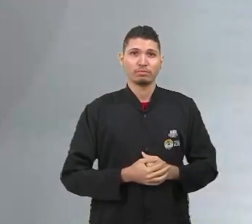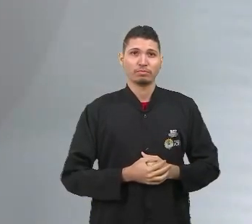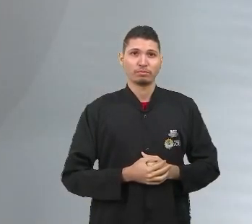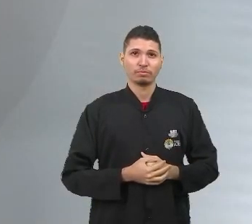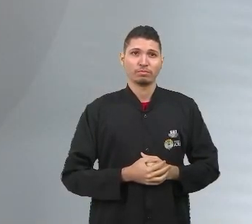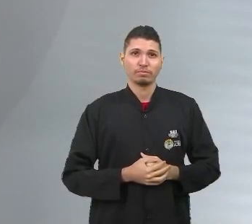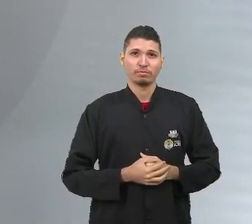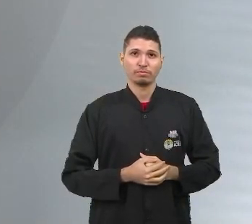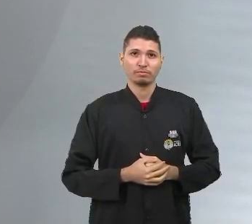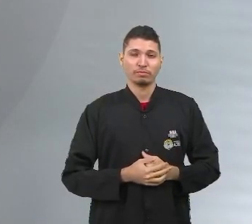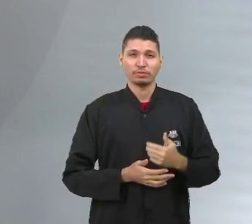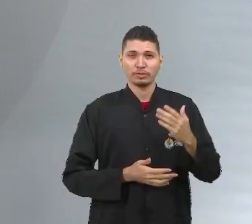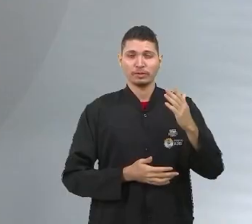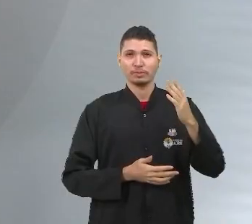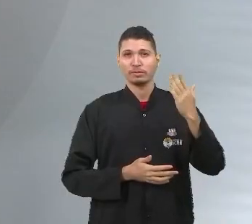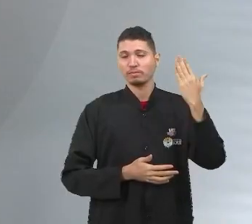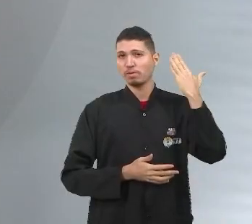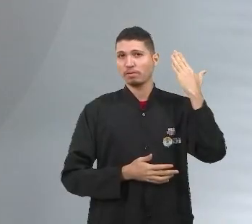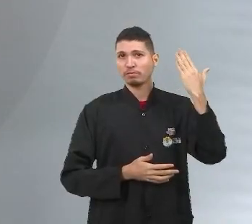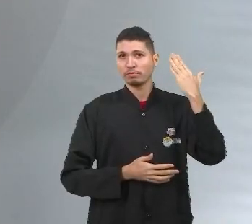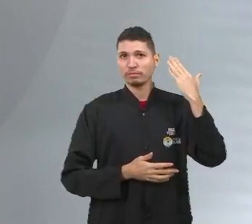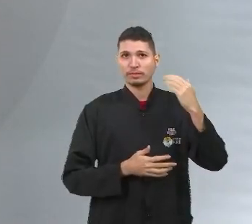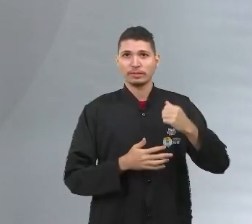que lá